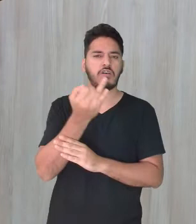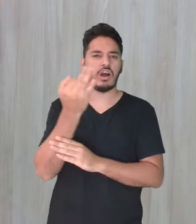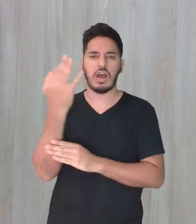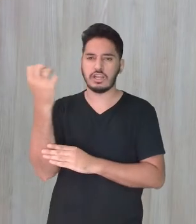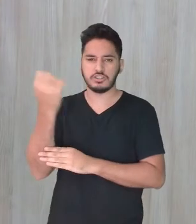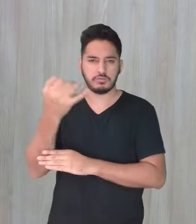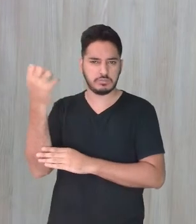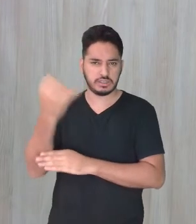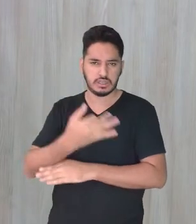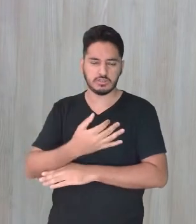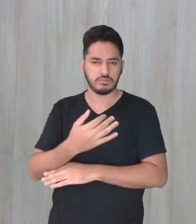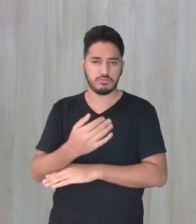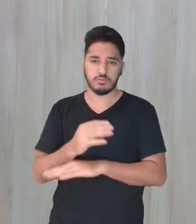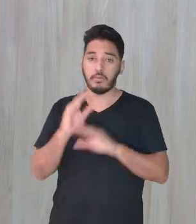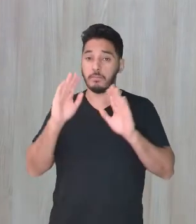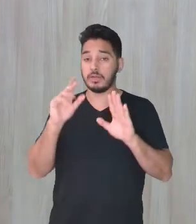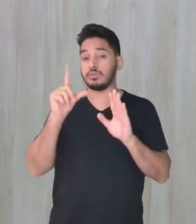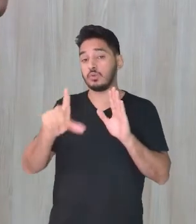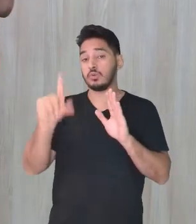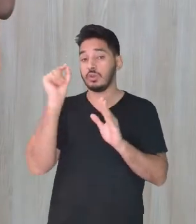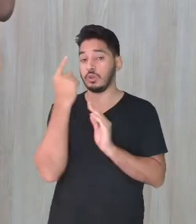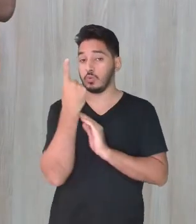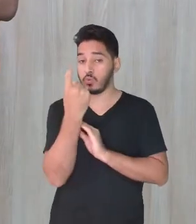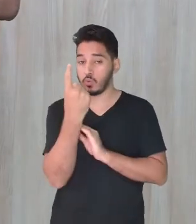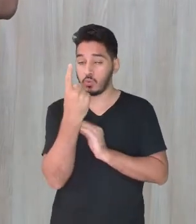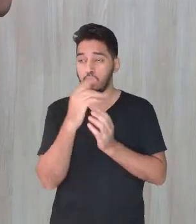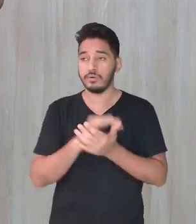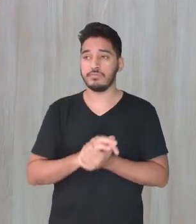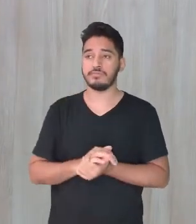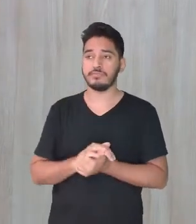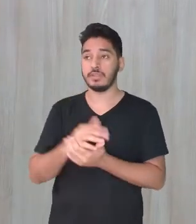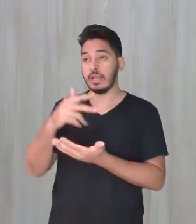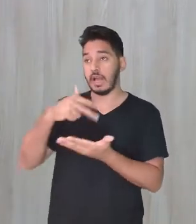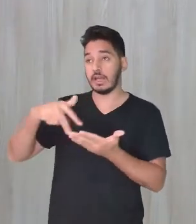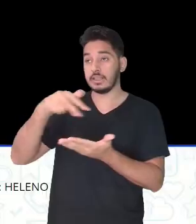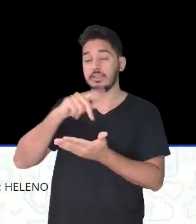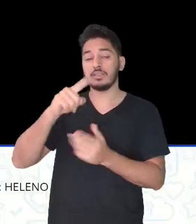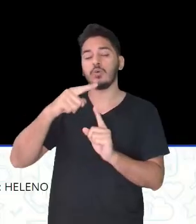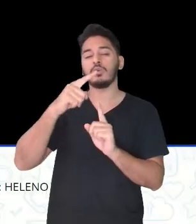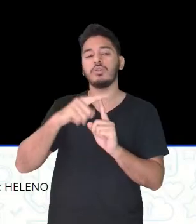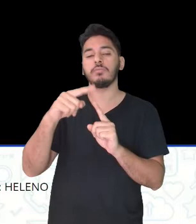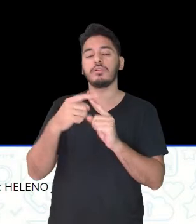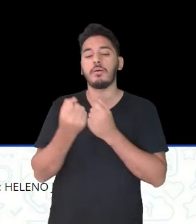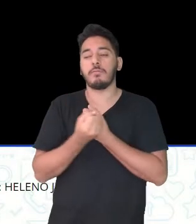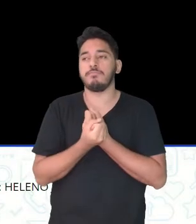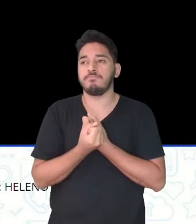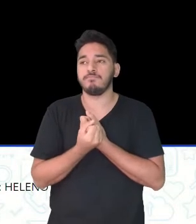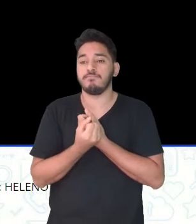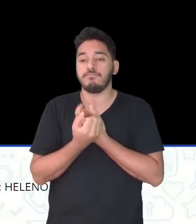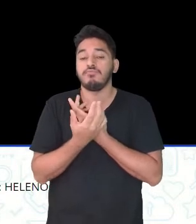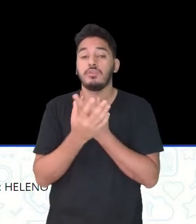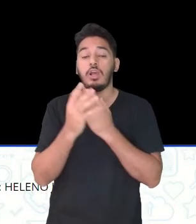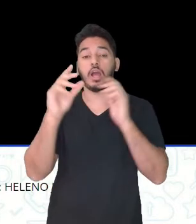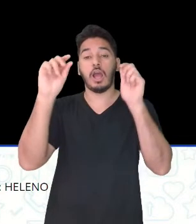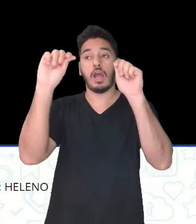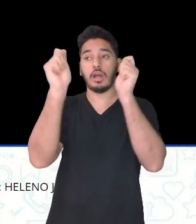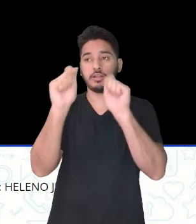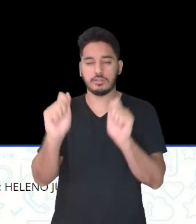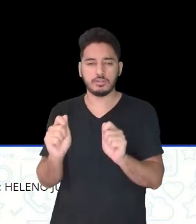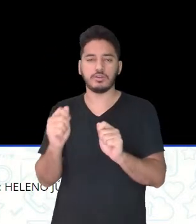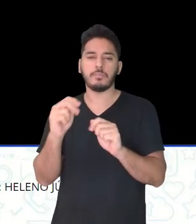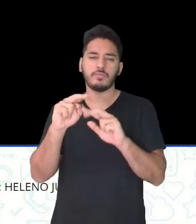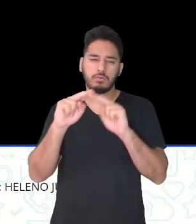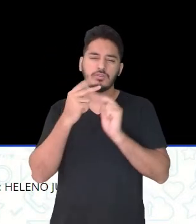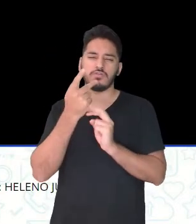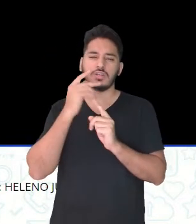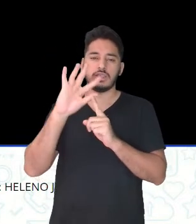muitas definições aí na internet. Eu trouxe para vocês que a dança, ela é um tipo de manifestação artística, por isso que a gente fala